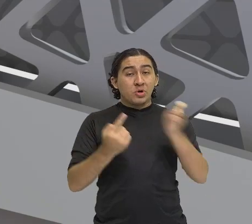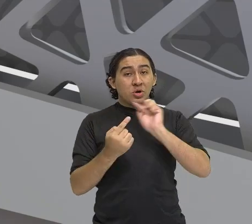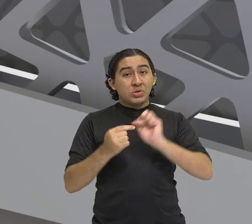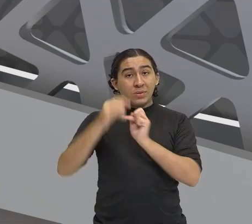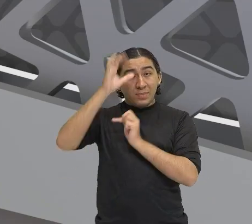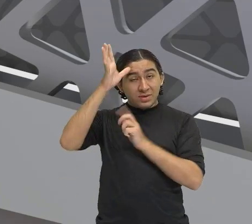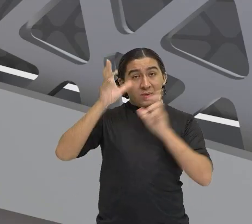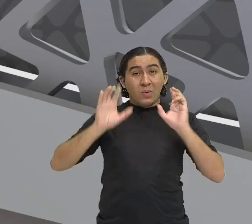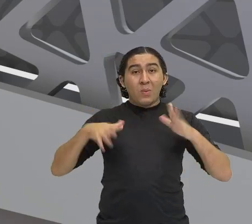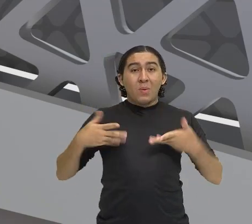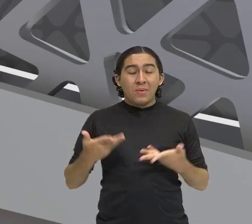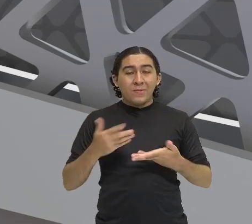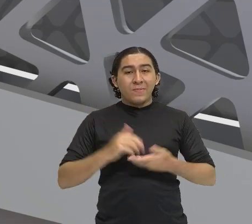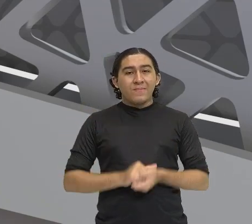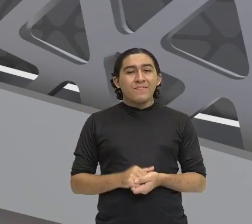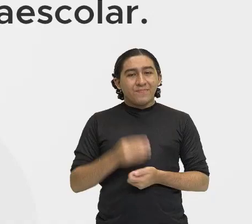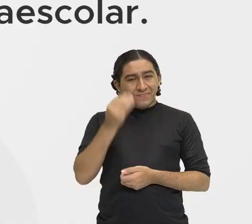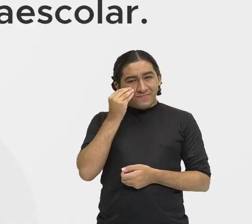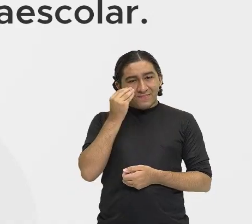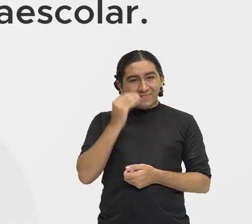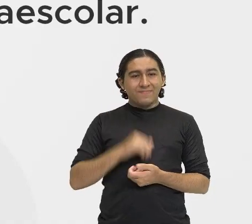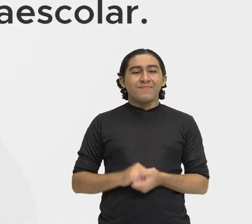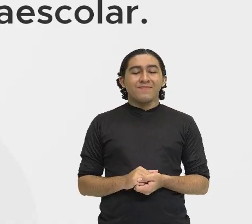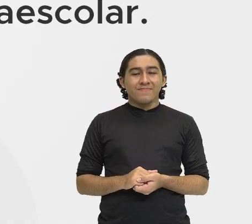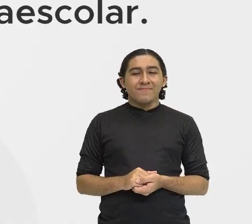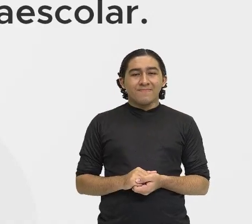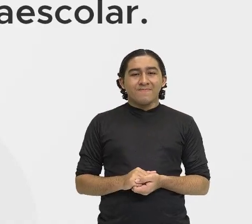de conhecimento é